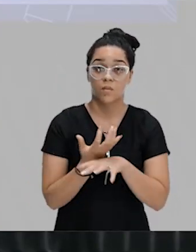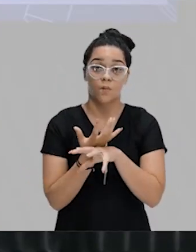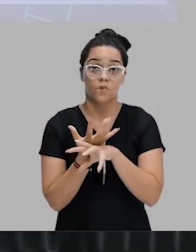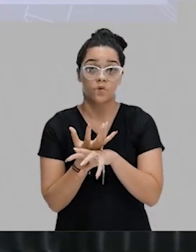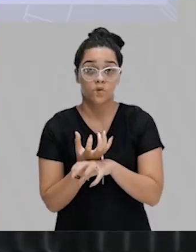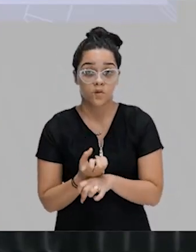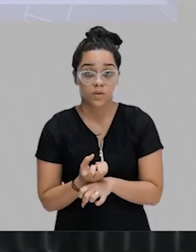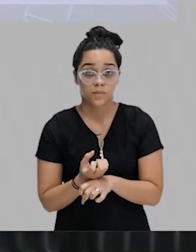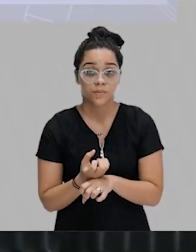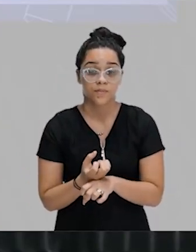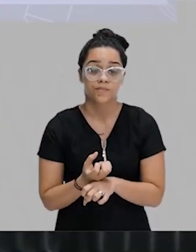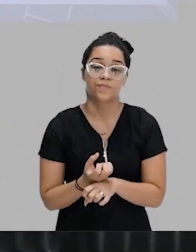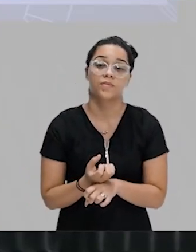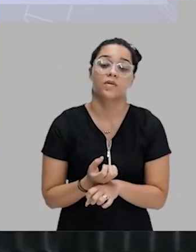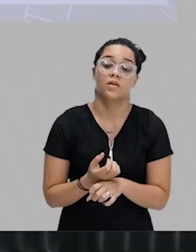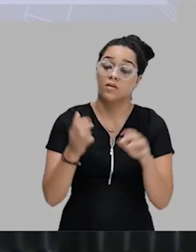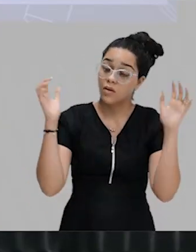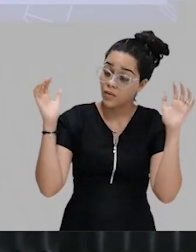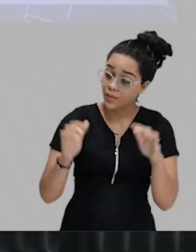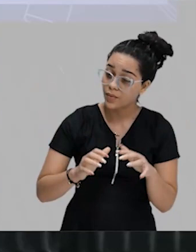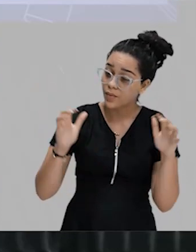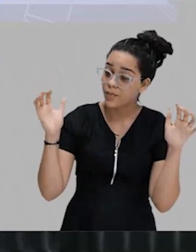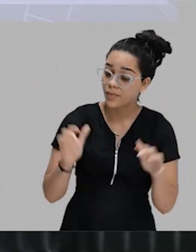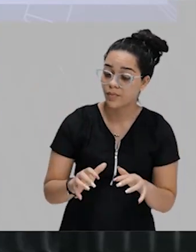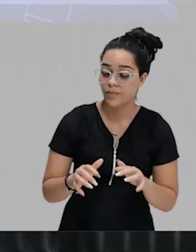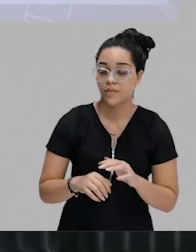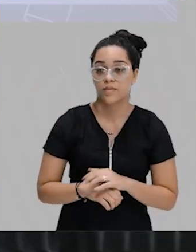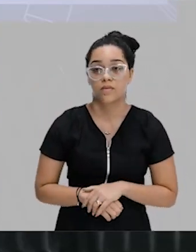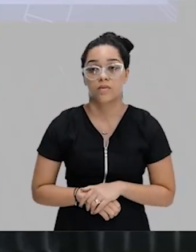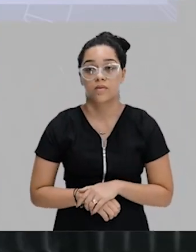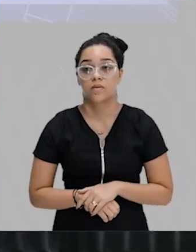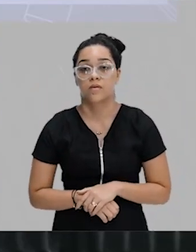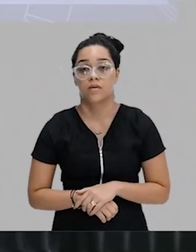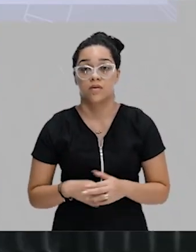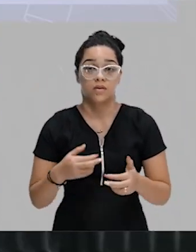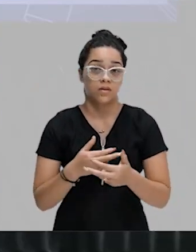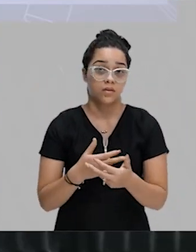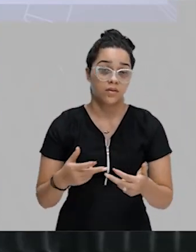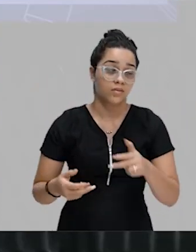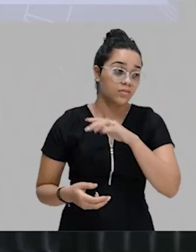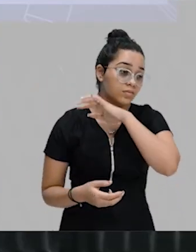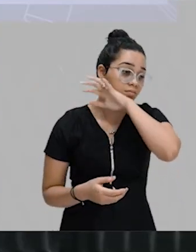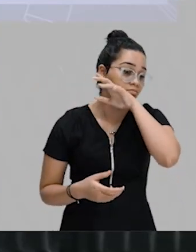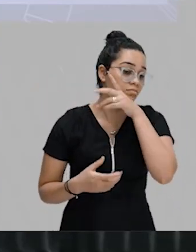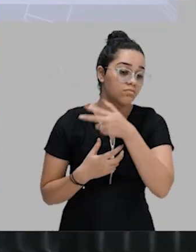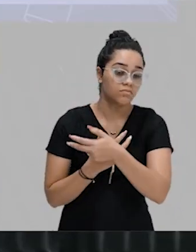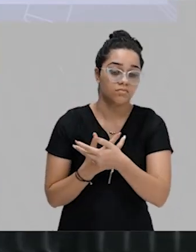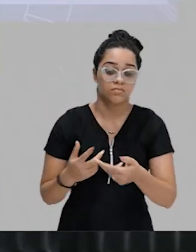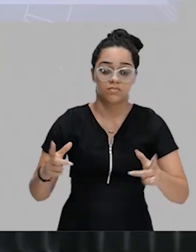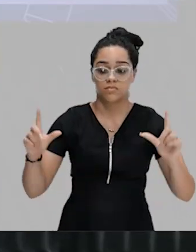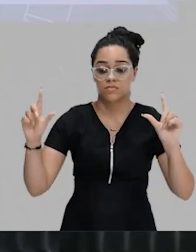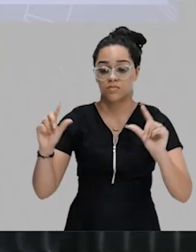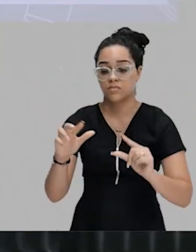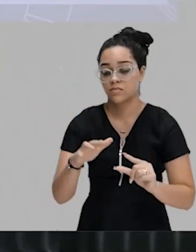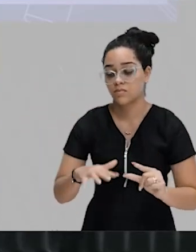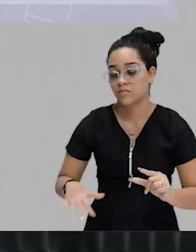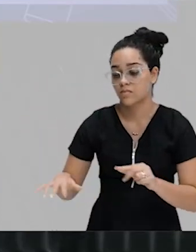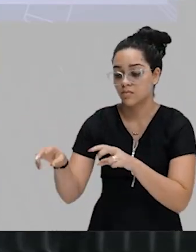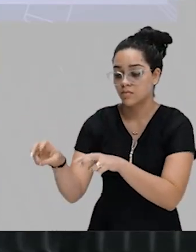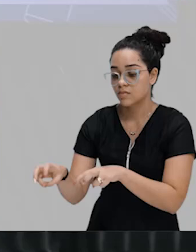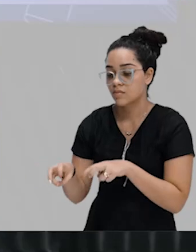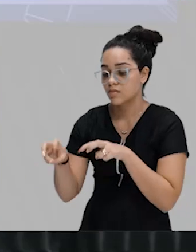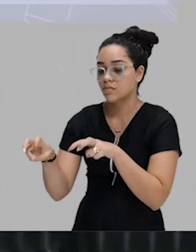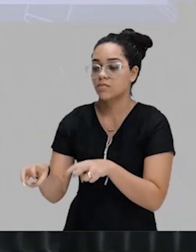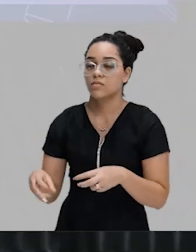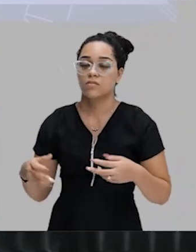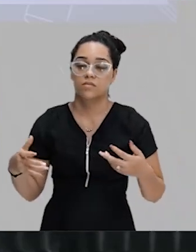secas, de chuvas irregulares, pragas, redução das áreas de pastagem.